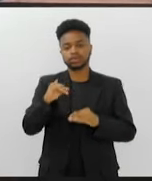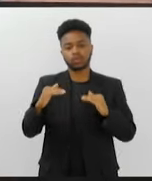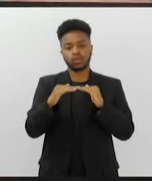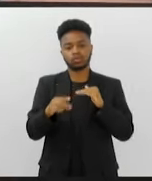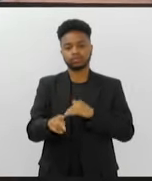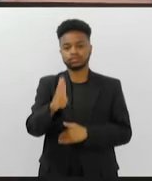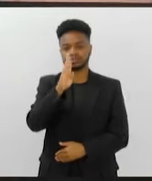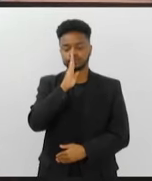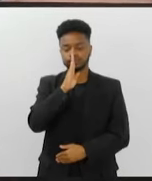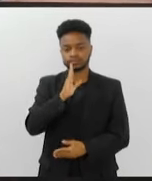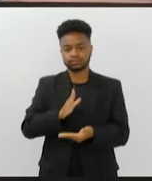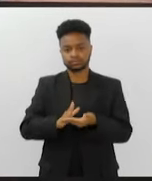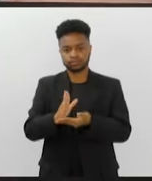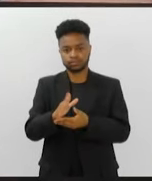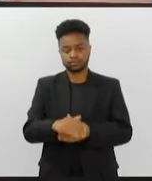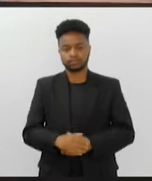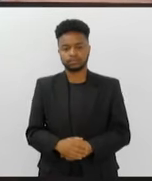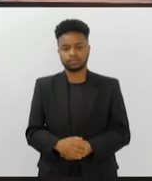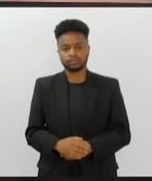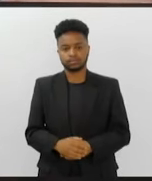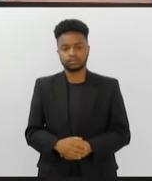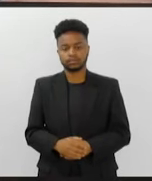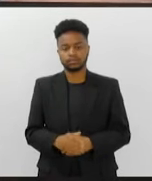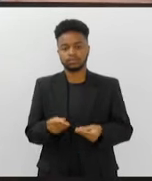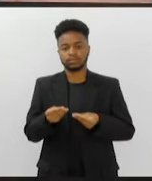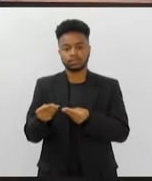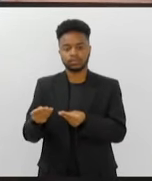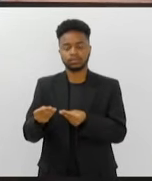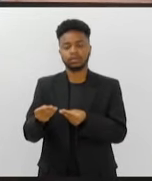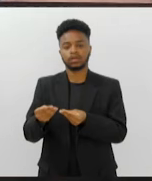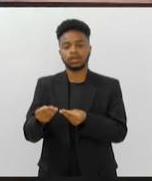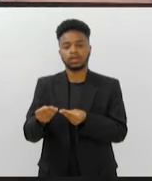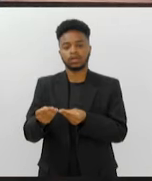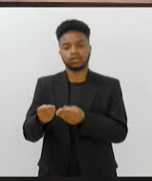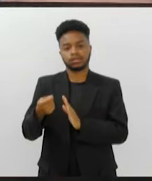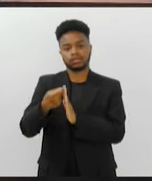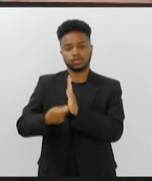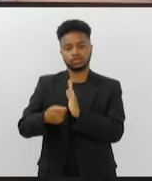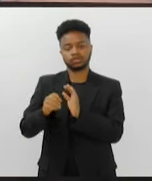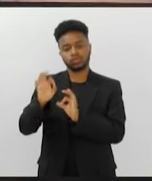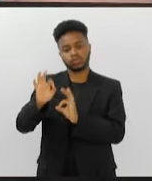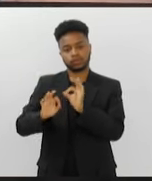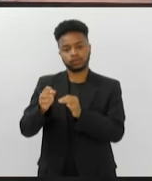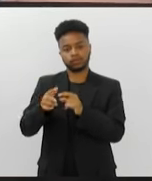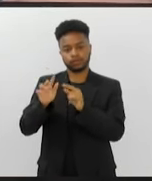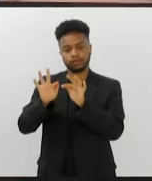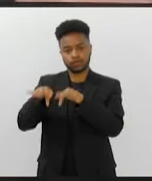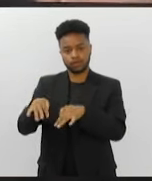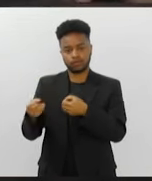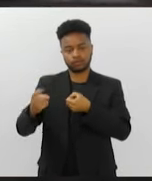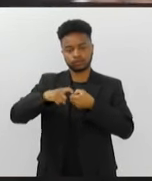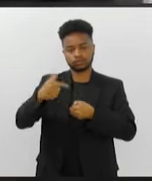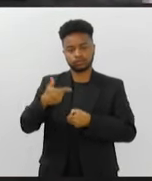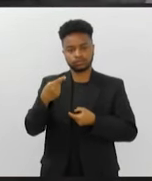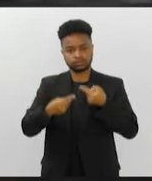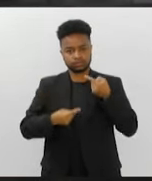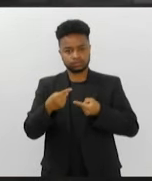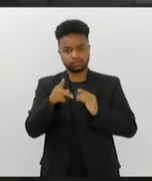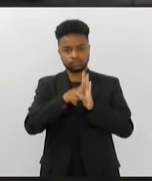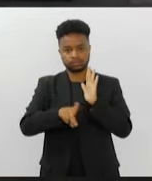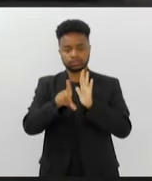permaneçam como estão. Aprovado. Vai a redação do vencido para a segunda discussão. Anuncio. Projeto de lei